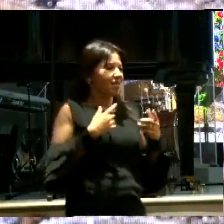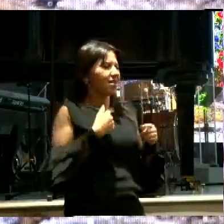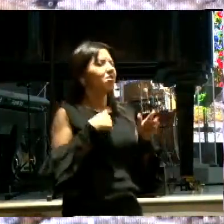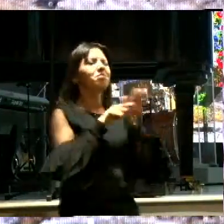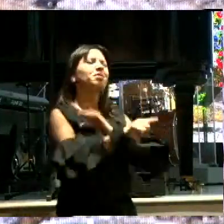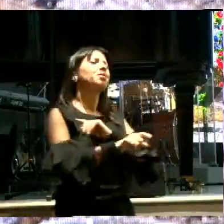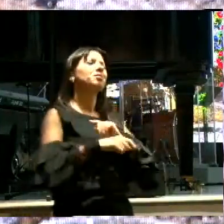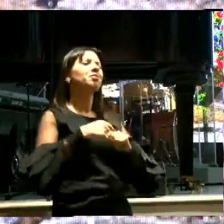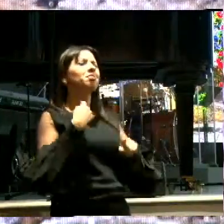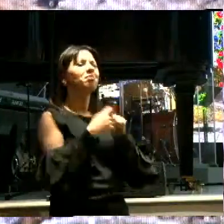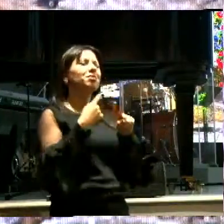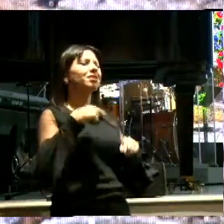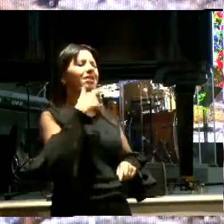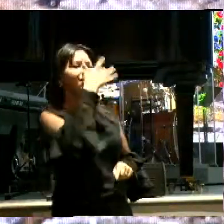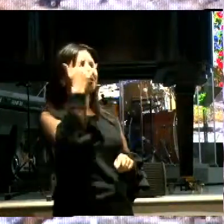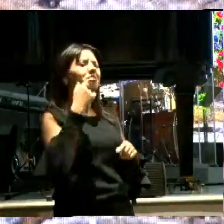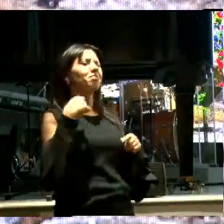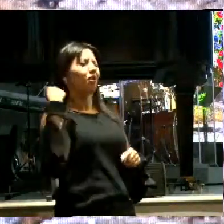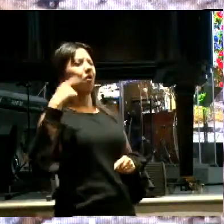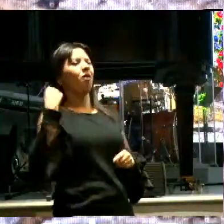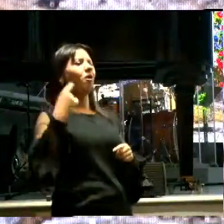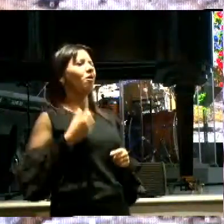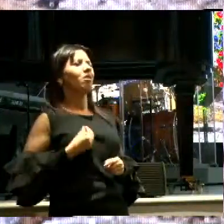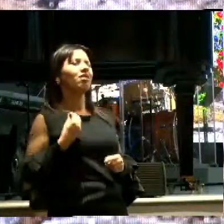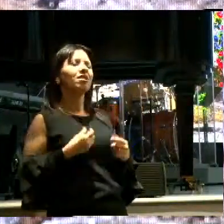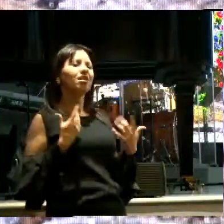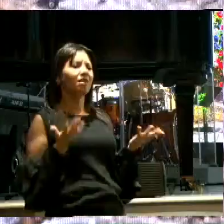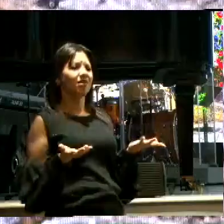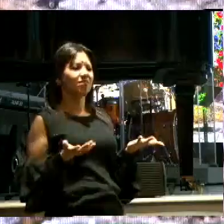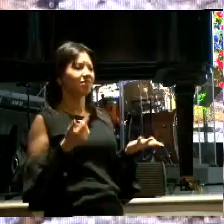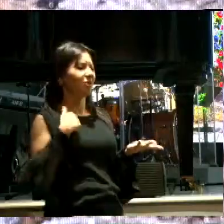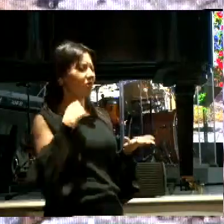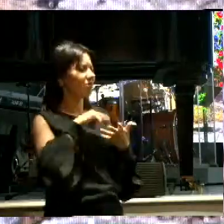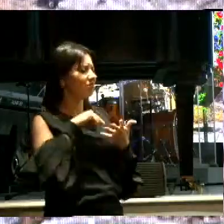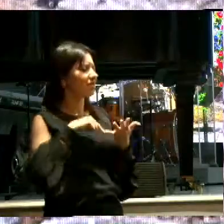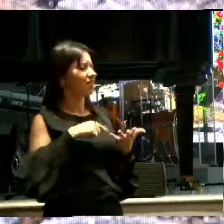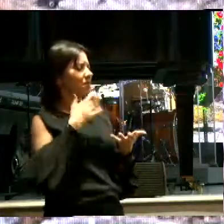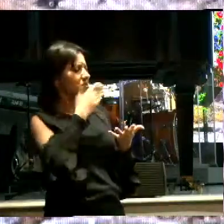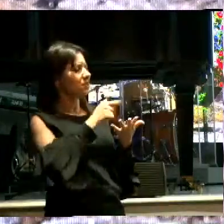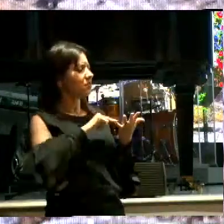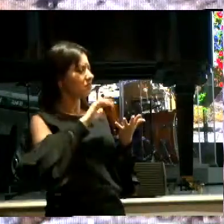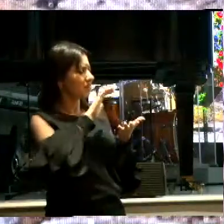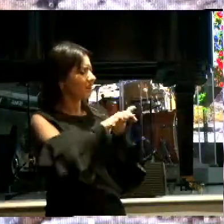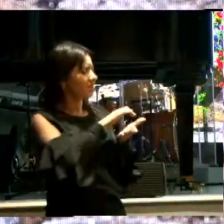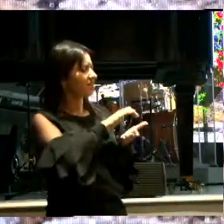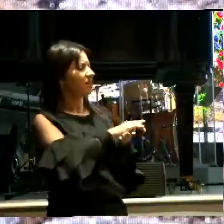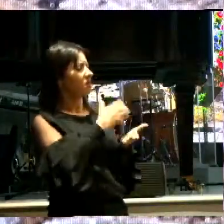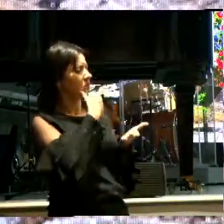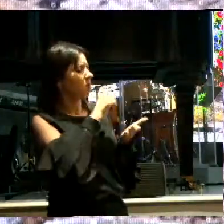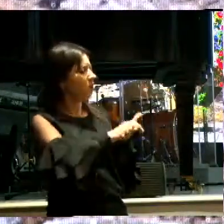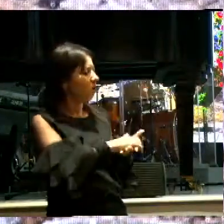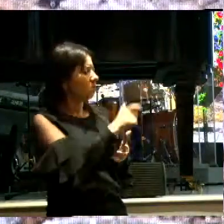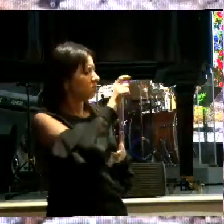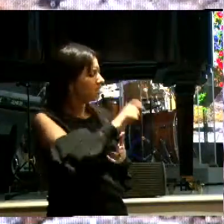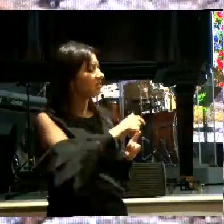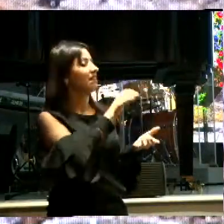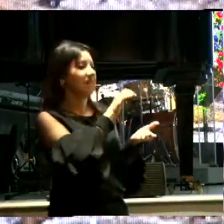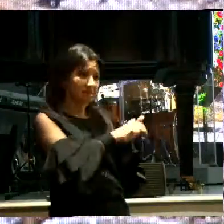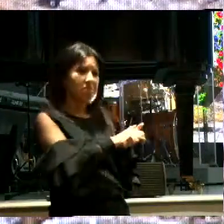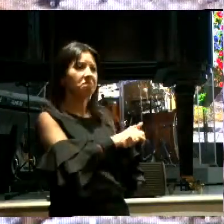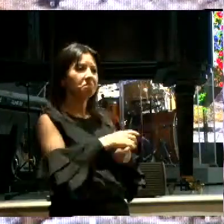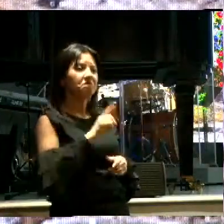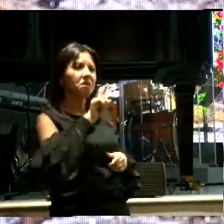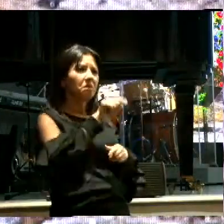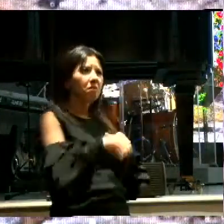vida? Ó, pediu para casar com um homem, casou. Pedi para ter filho, tive filho.